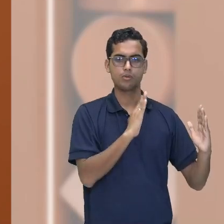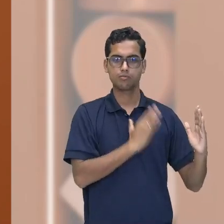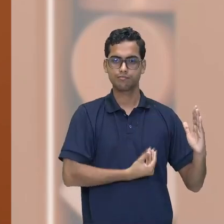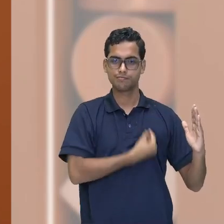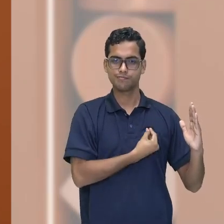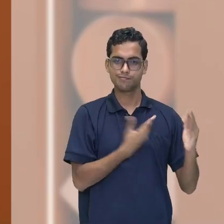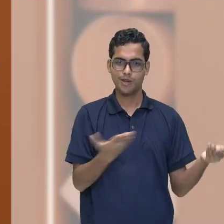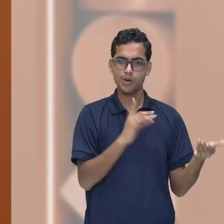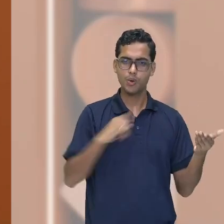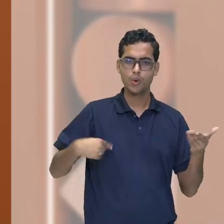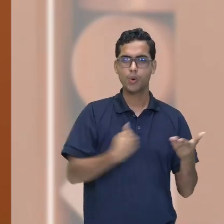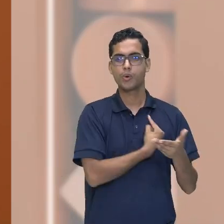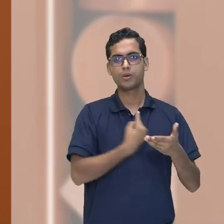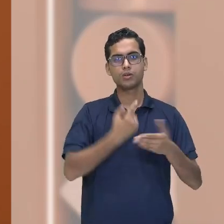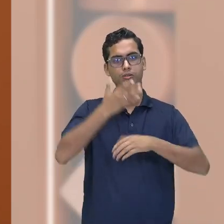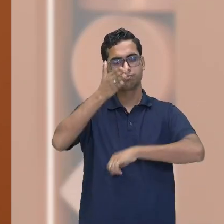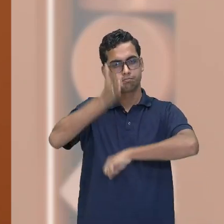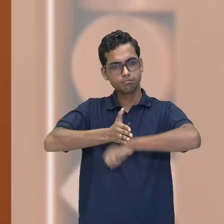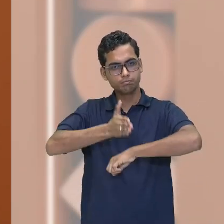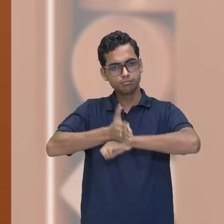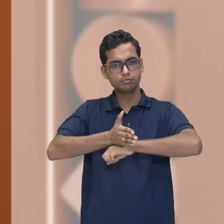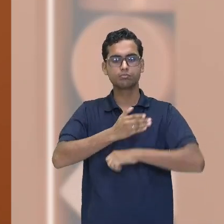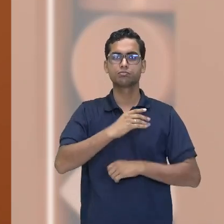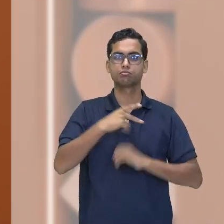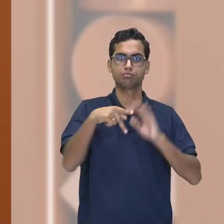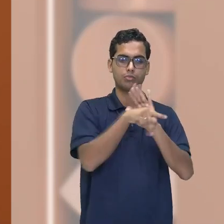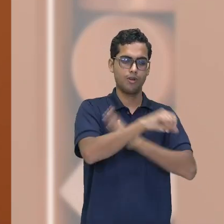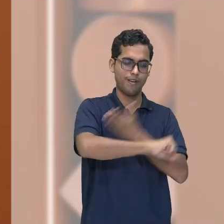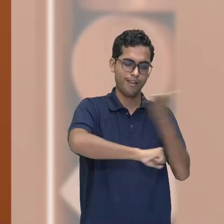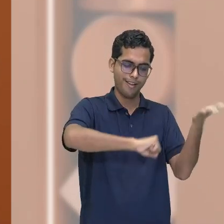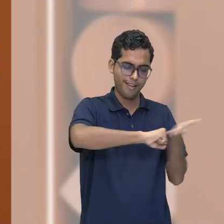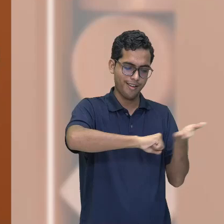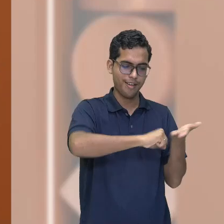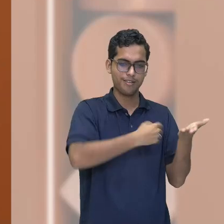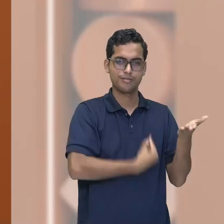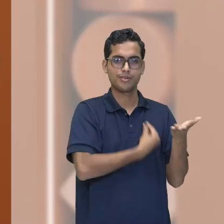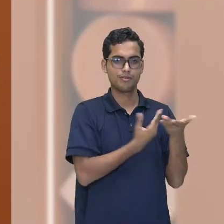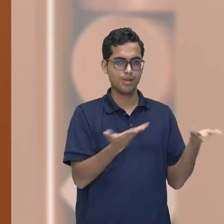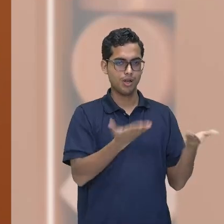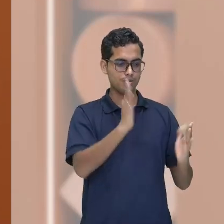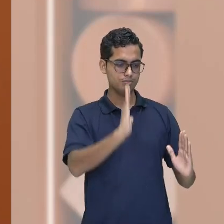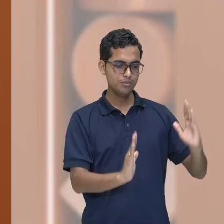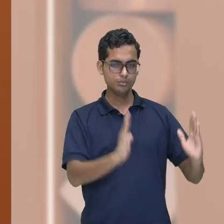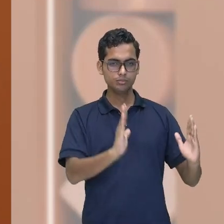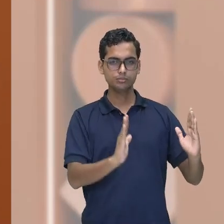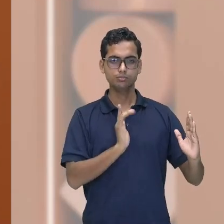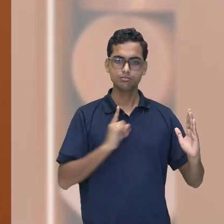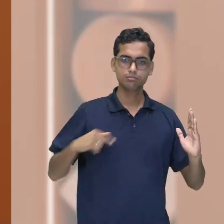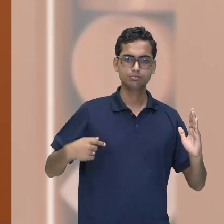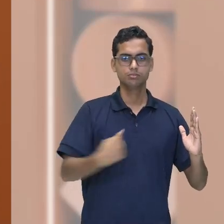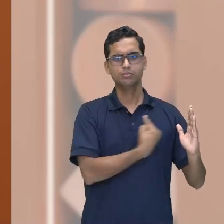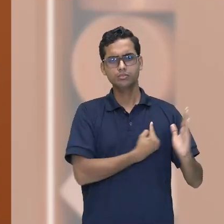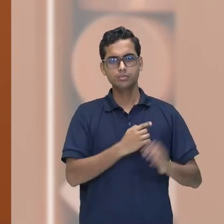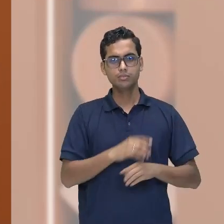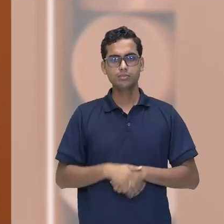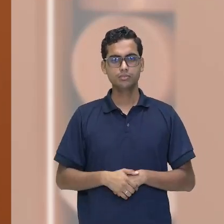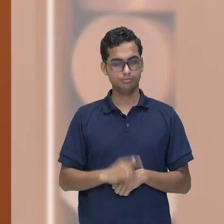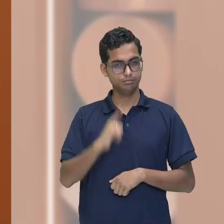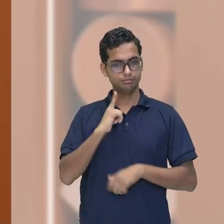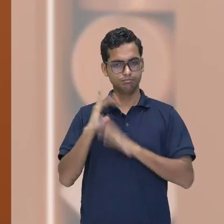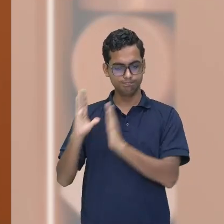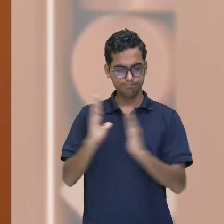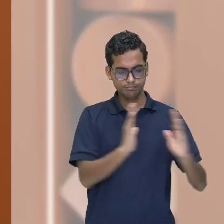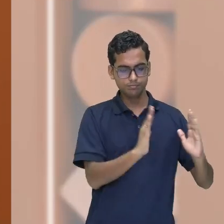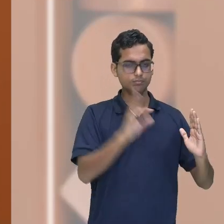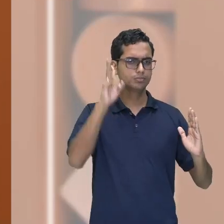somos contemporâneos que estamos vivendo na mesma época, tá bom? Então, aí nós temos essas divisões históricas